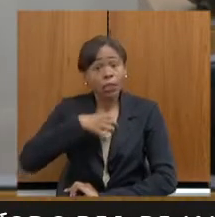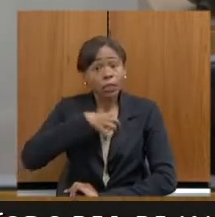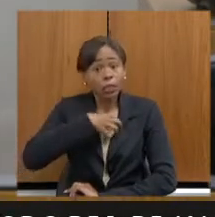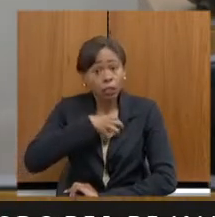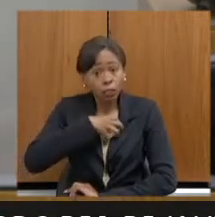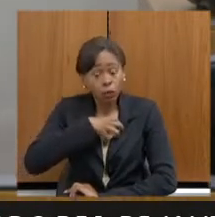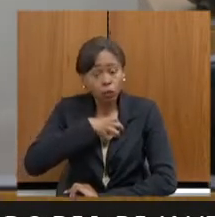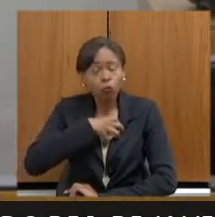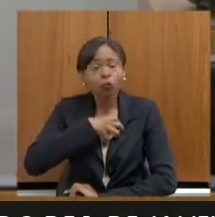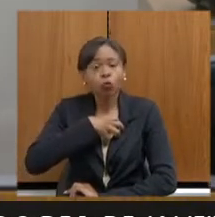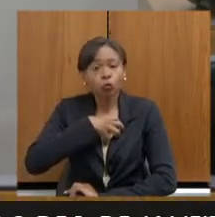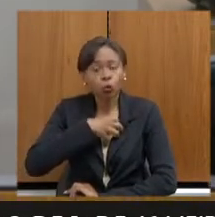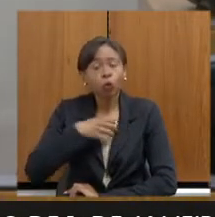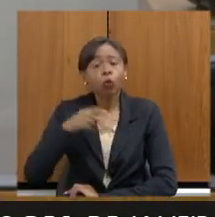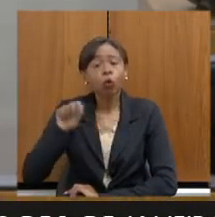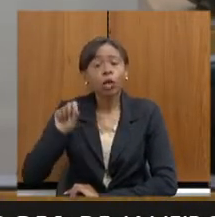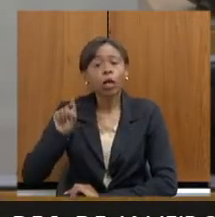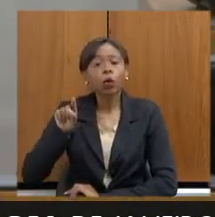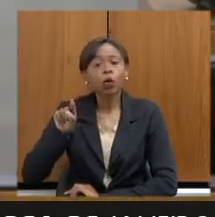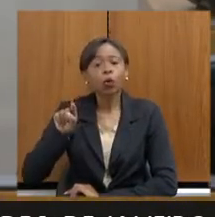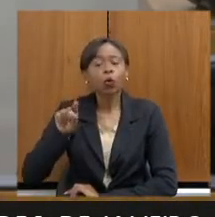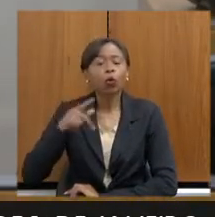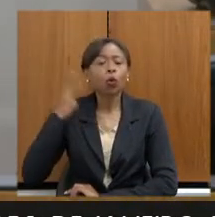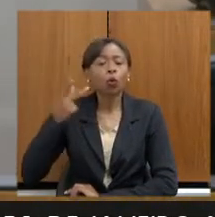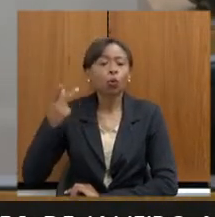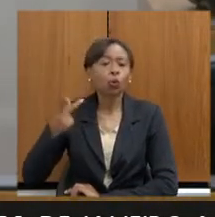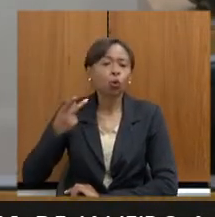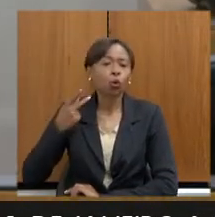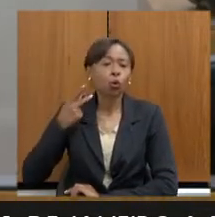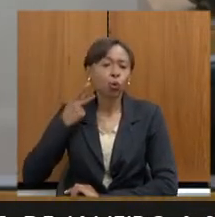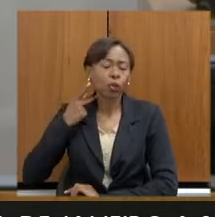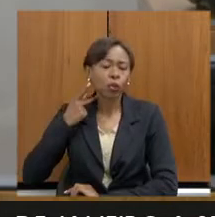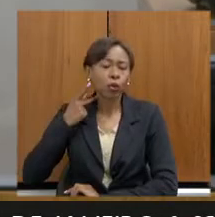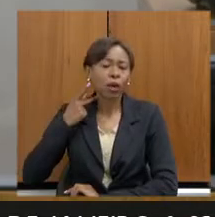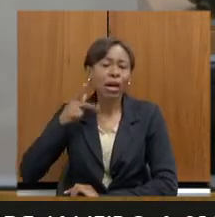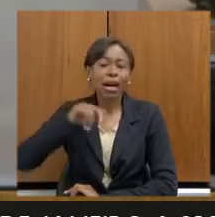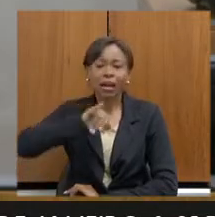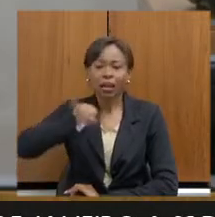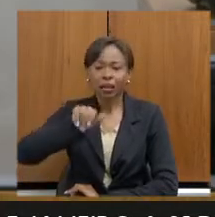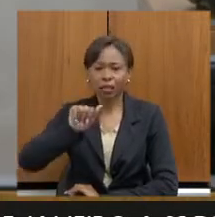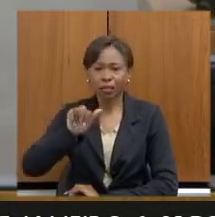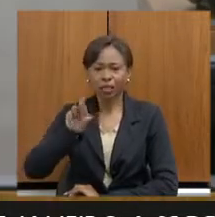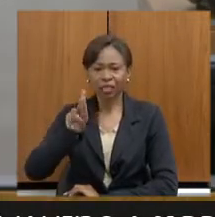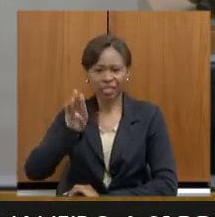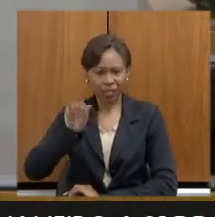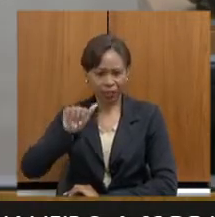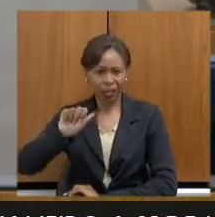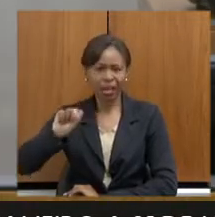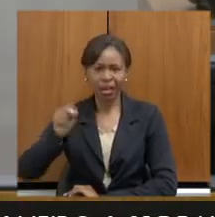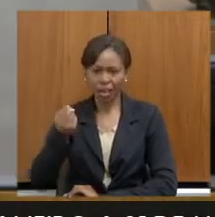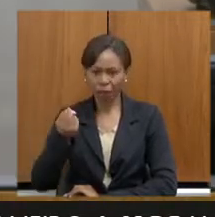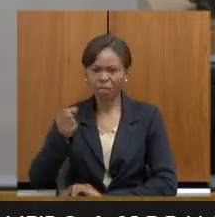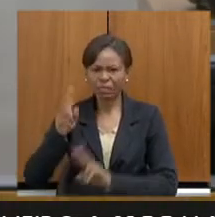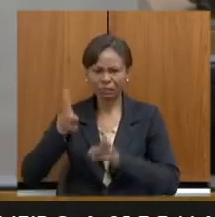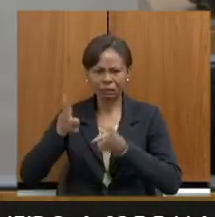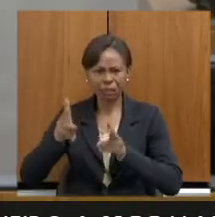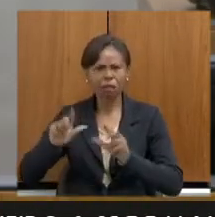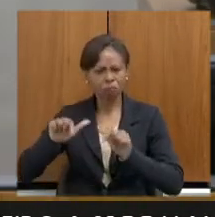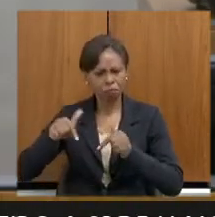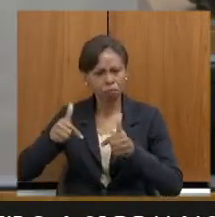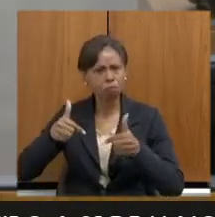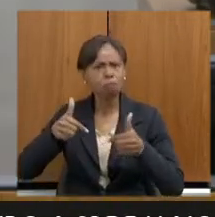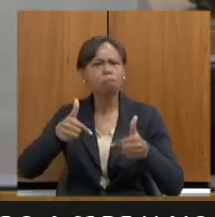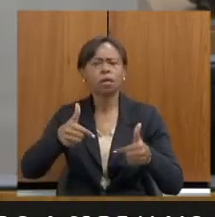imprescindível do Procurador Doutor Jarbas e tá sempre atento e tem um trabalho magnífico de